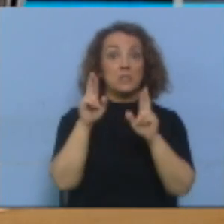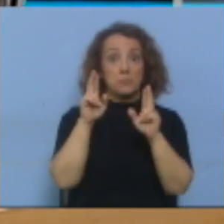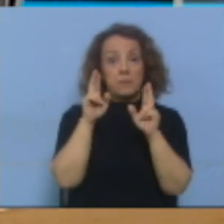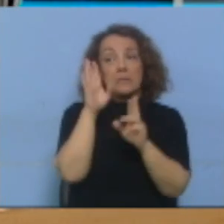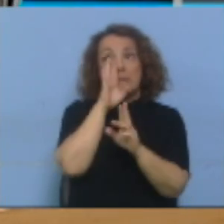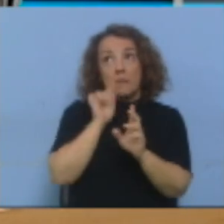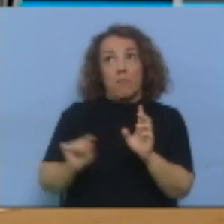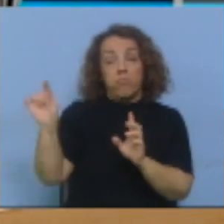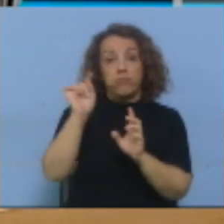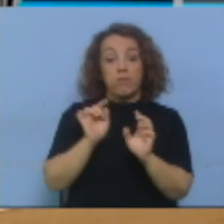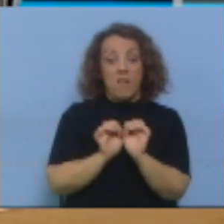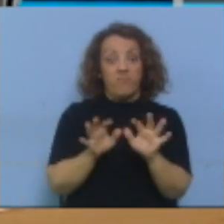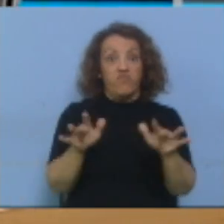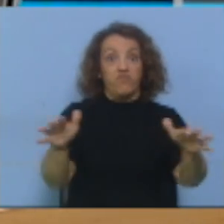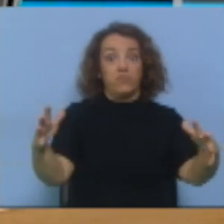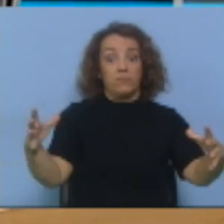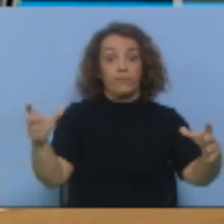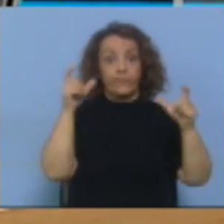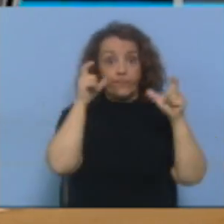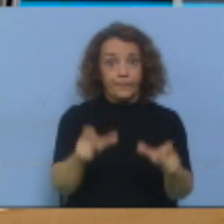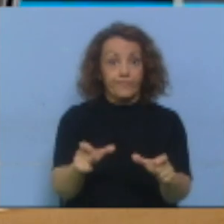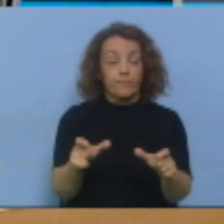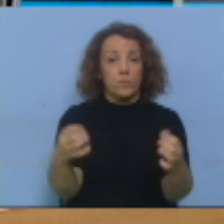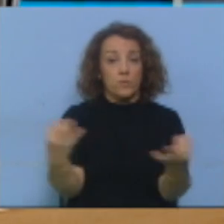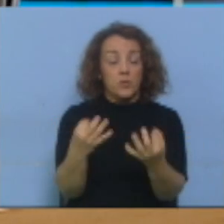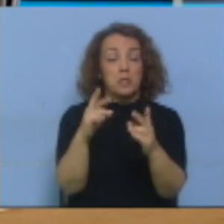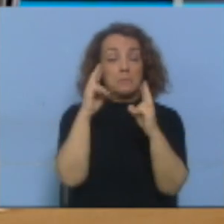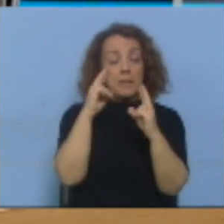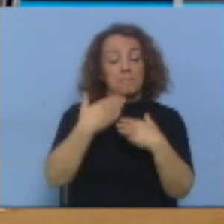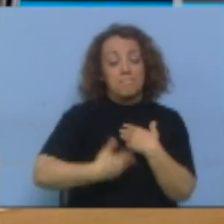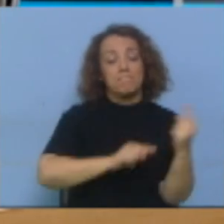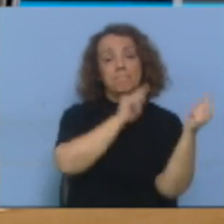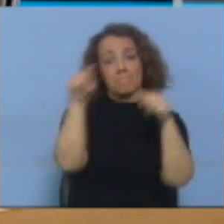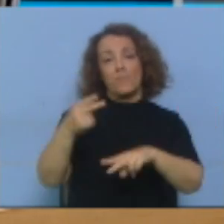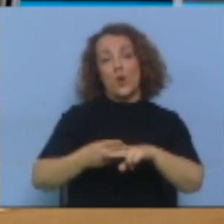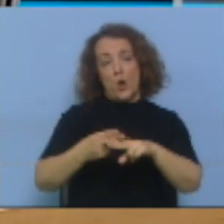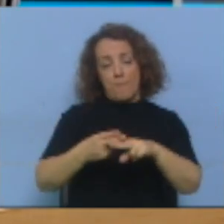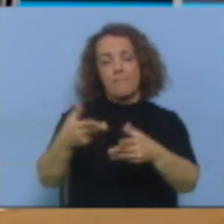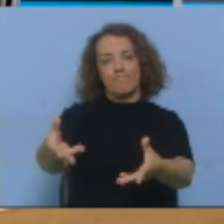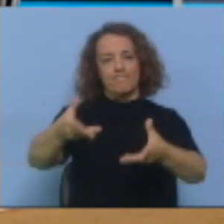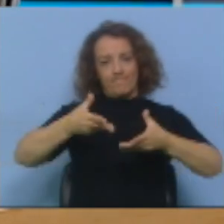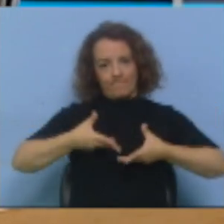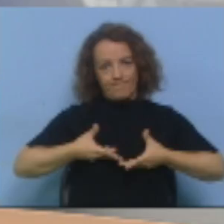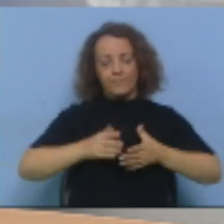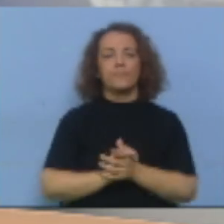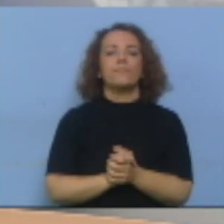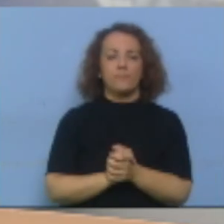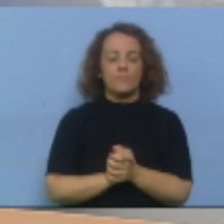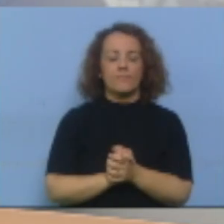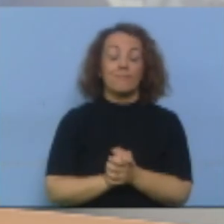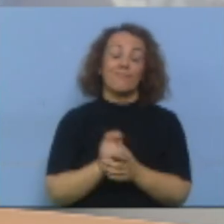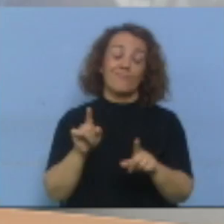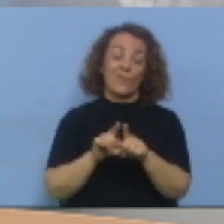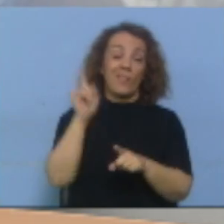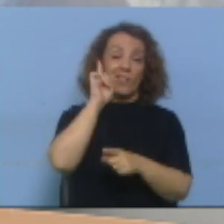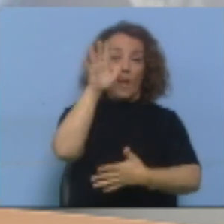locais, sim. Estaremos em Roma nessa altura para receber os símbolos. De facto, a recalendarizar